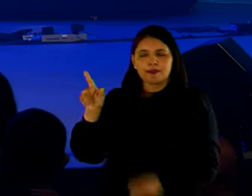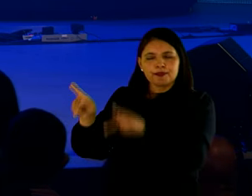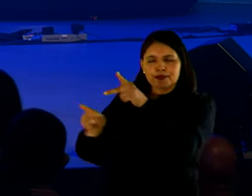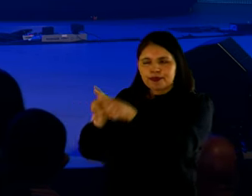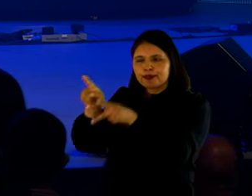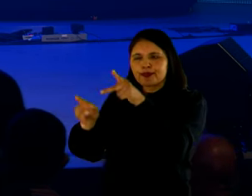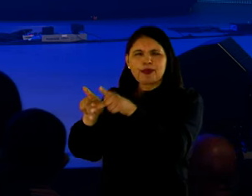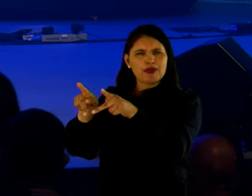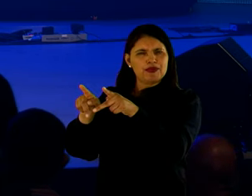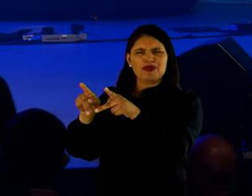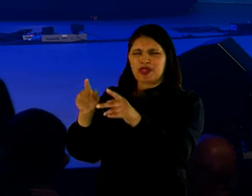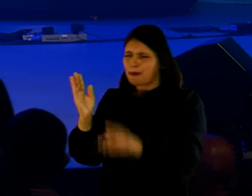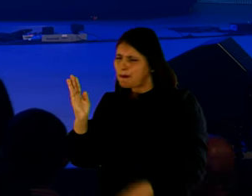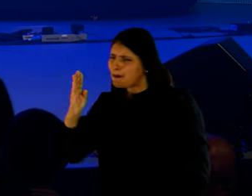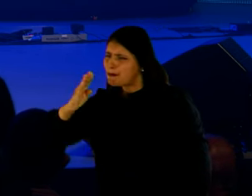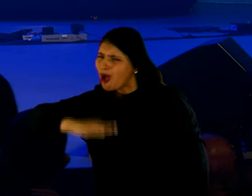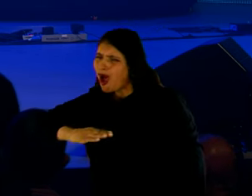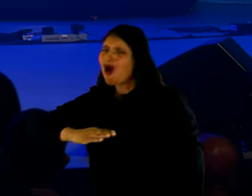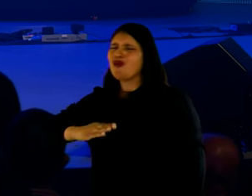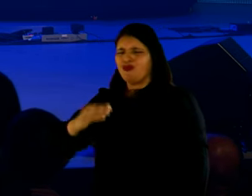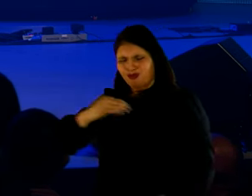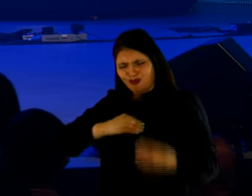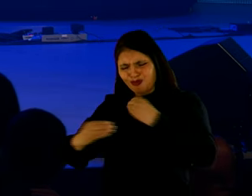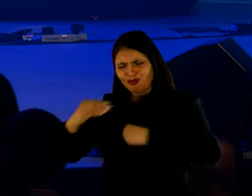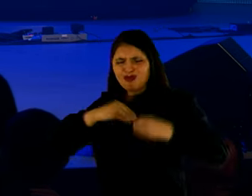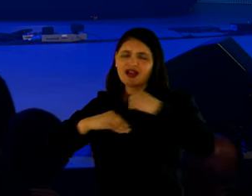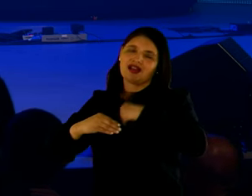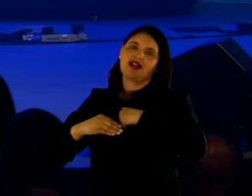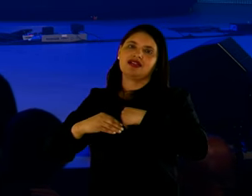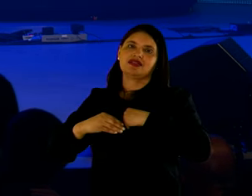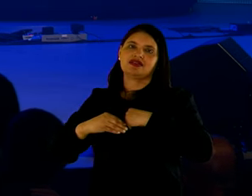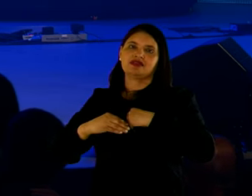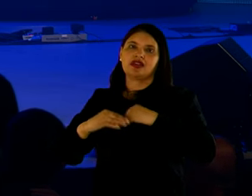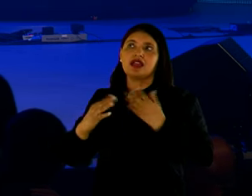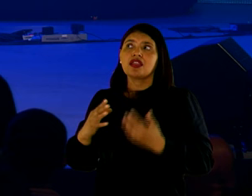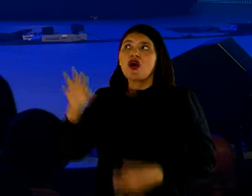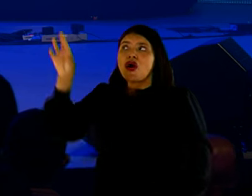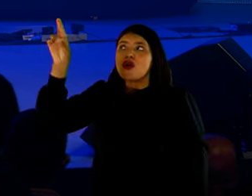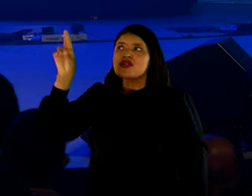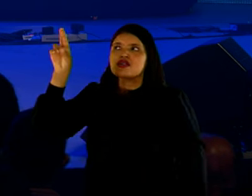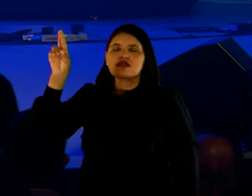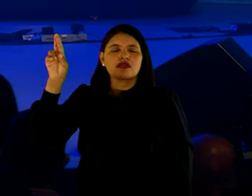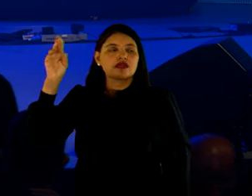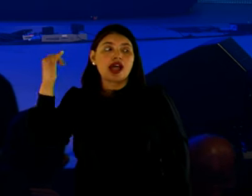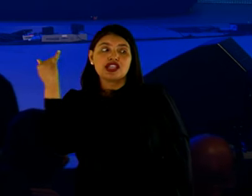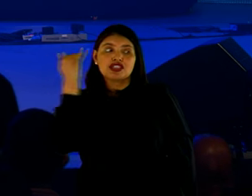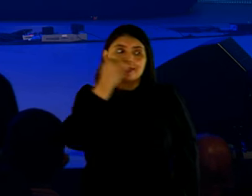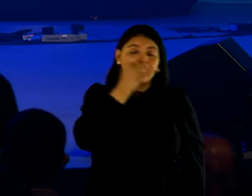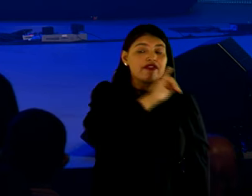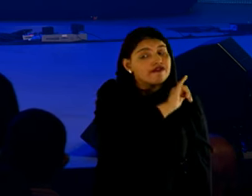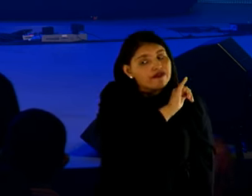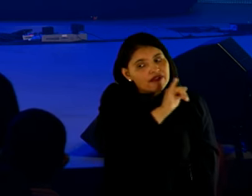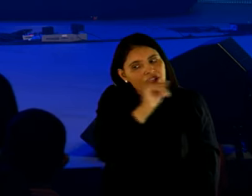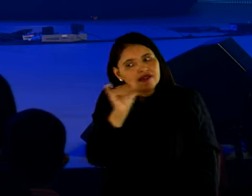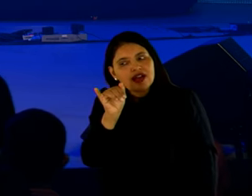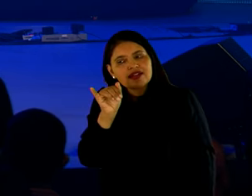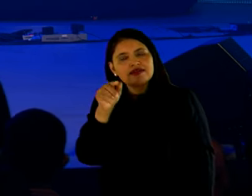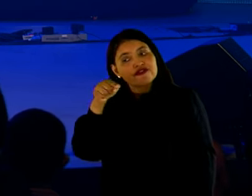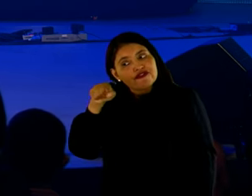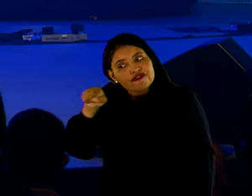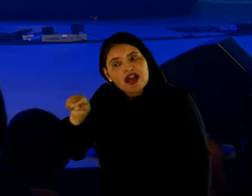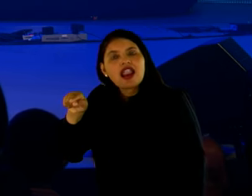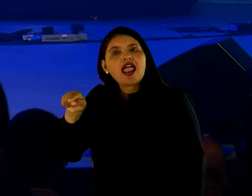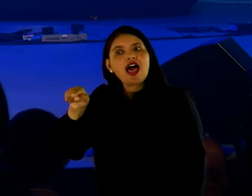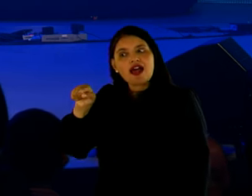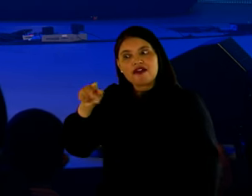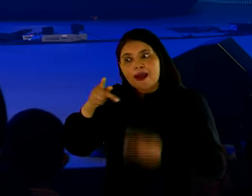Jesus disse assim: "Ó, ide por todo mundo e o quê? Pregai o evangelho a toda a criatura